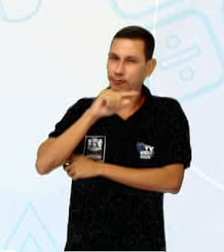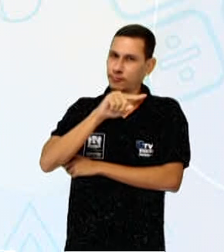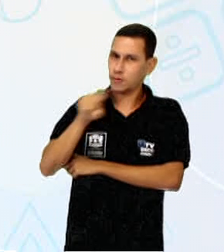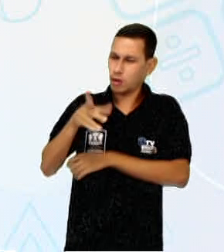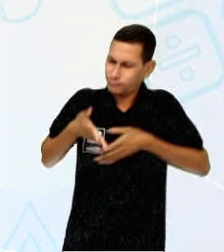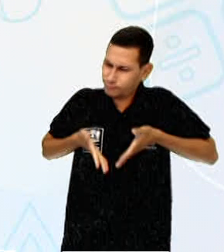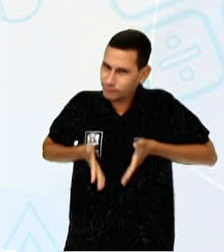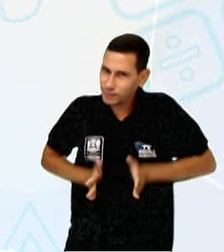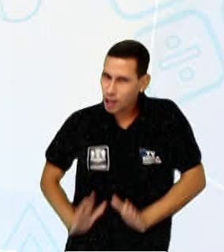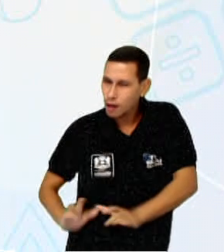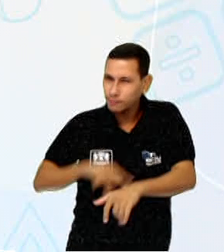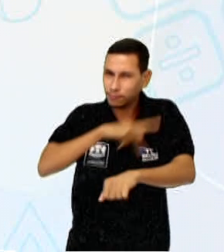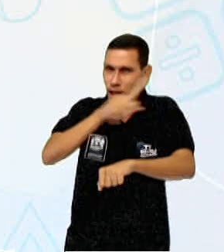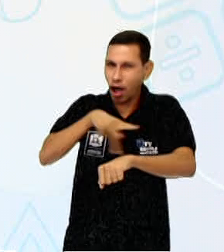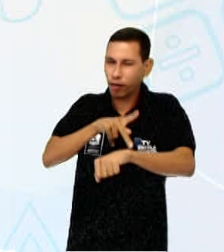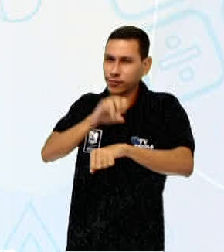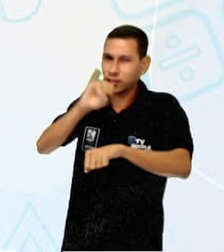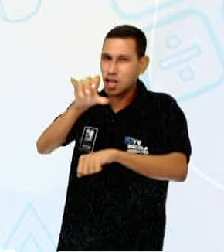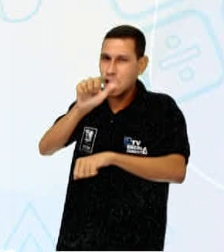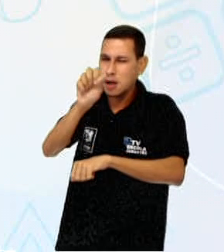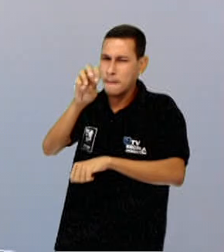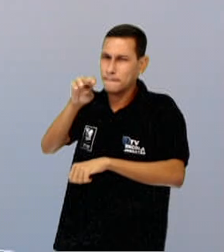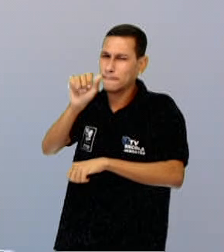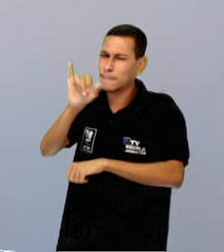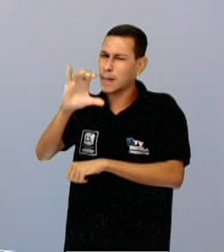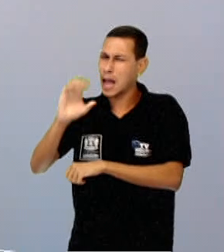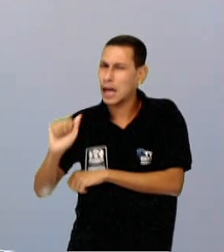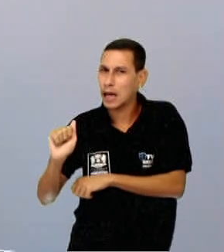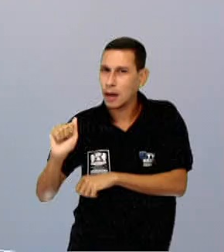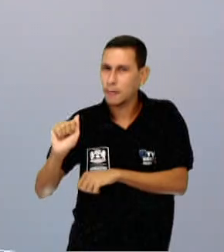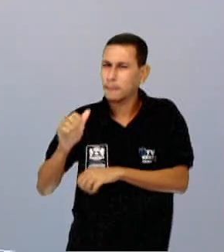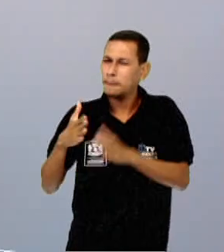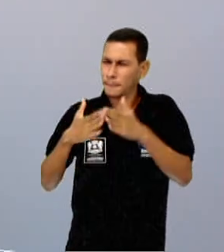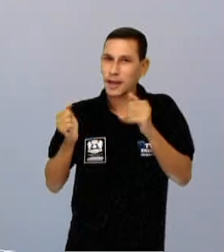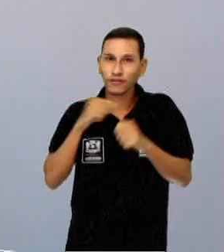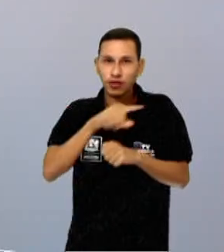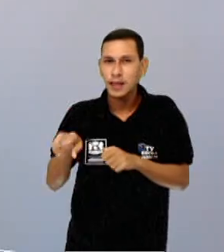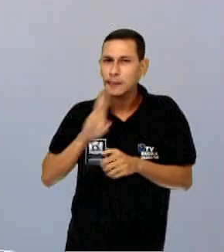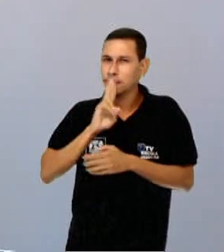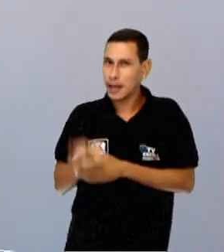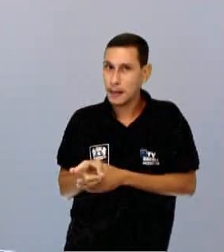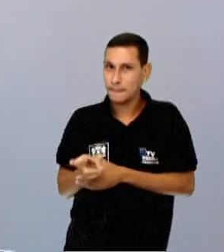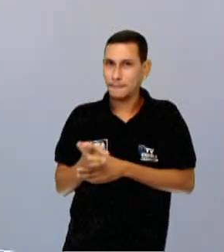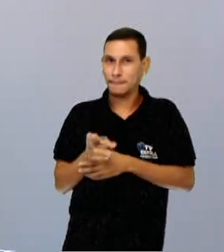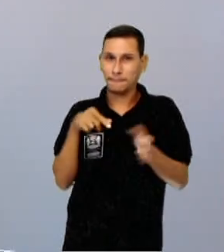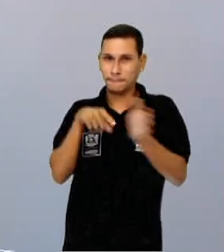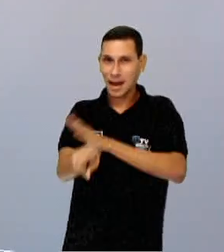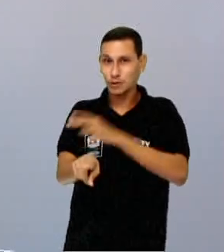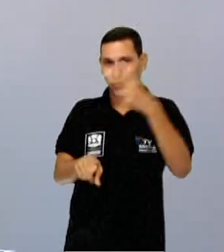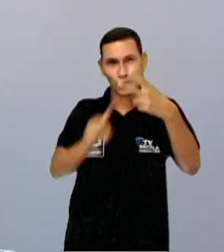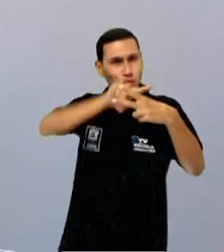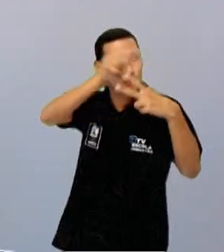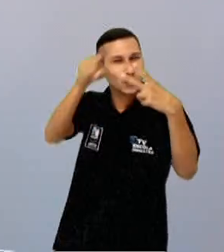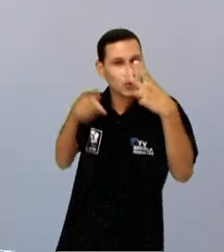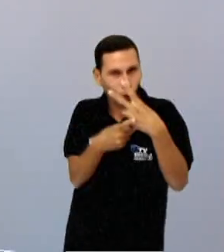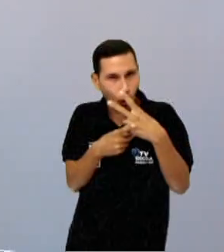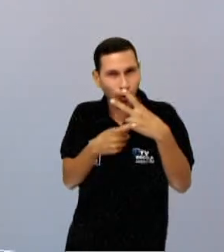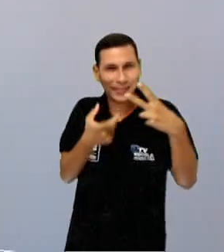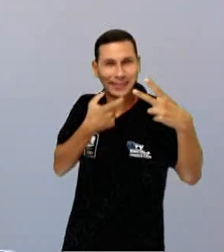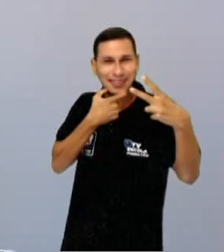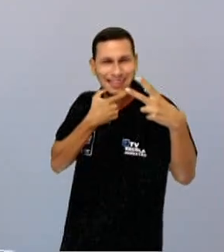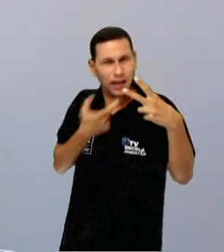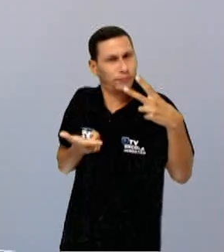você nasceu na Jamaica e pedir para que vocês respondessem essas duas perguntas que estão em inglês